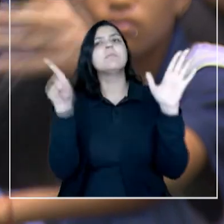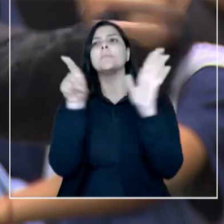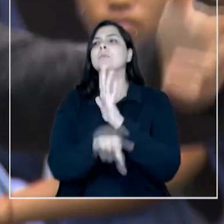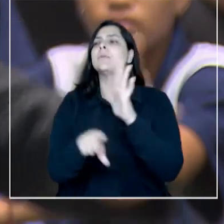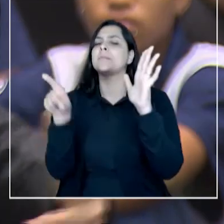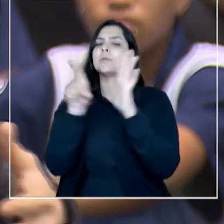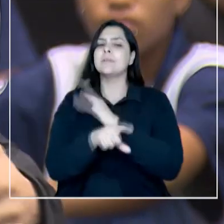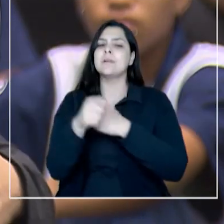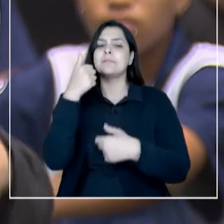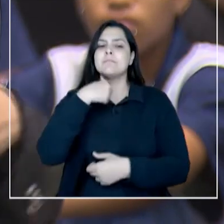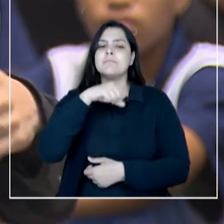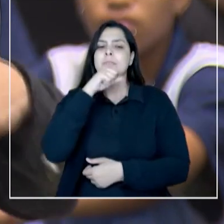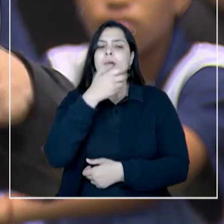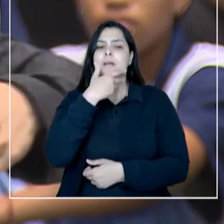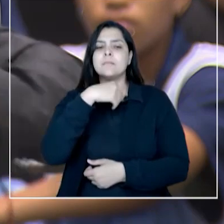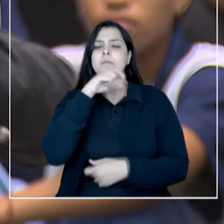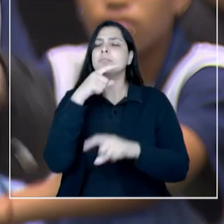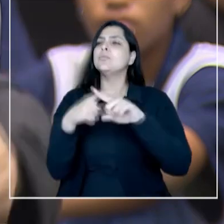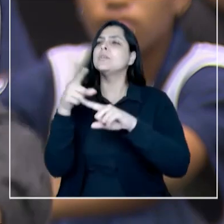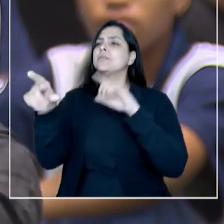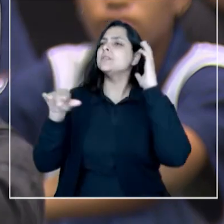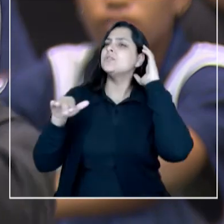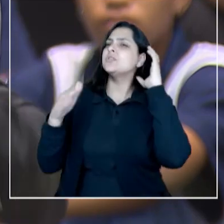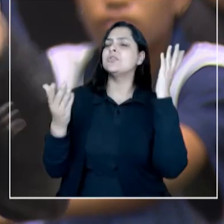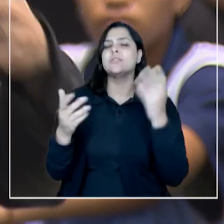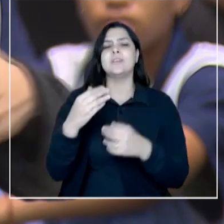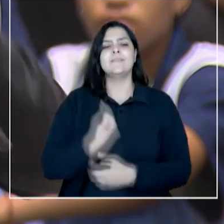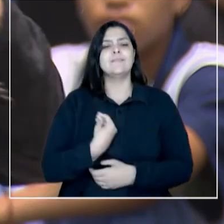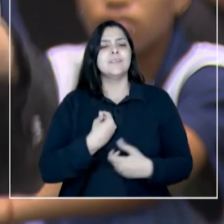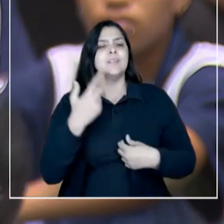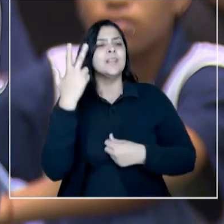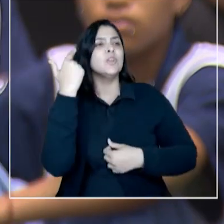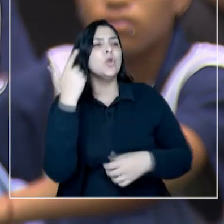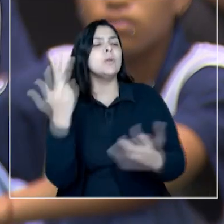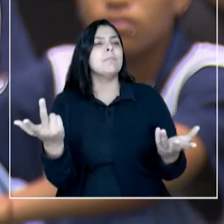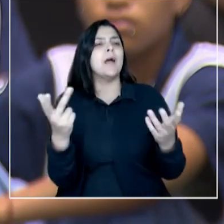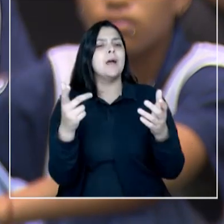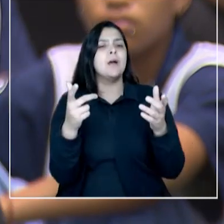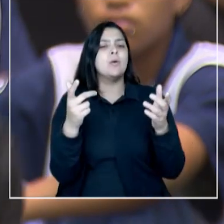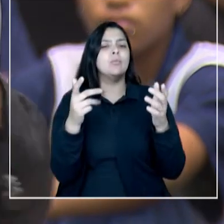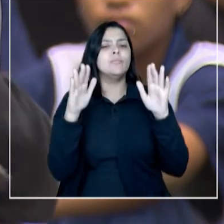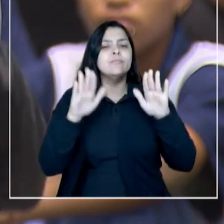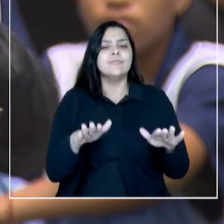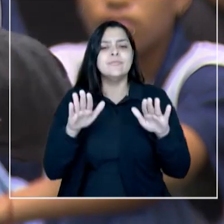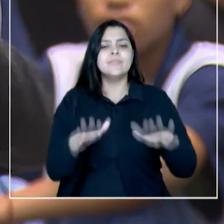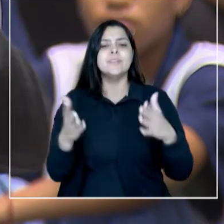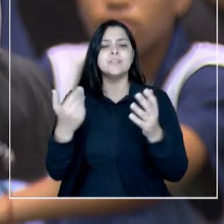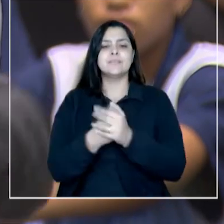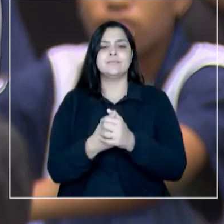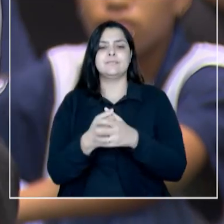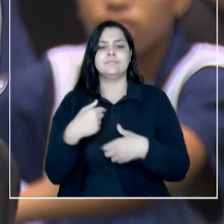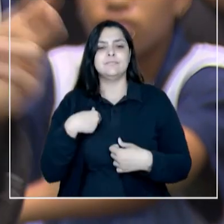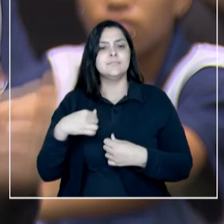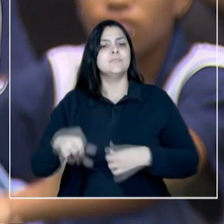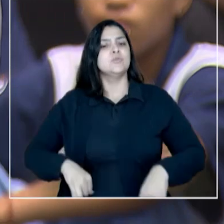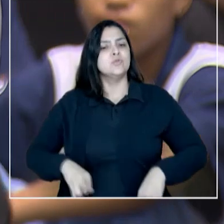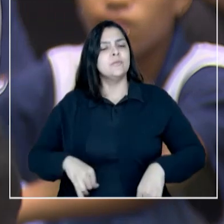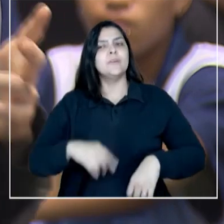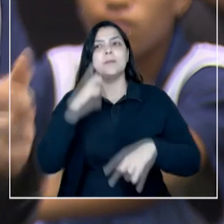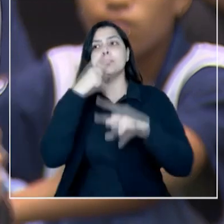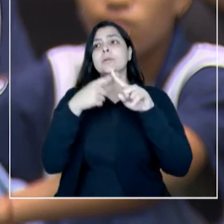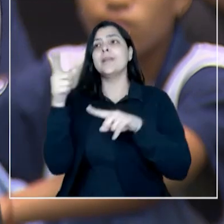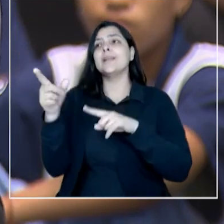Por que você é DJ? Por que você não tem uma vida normal? Por que, né? E eu tentei ali, e eu sofri um pouco com isso, assim, sabe?